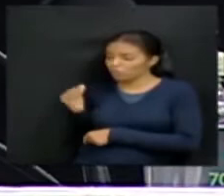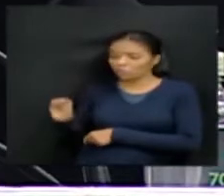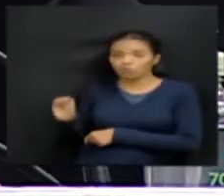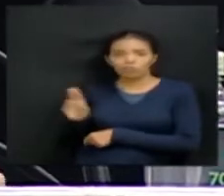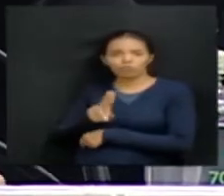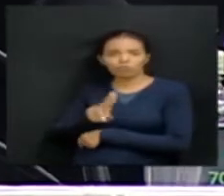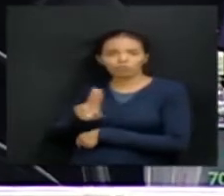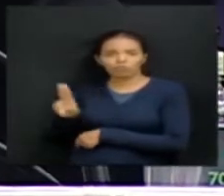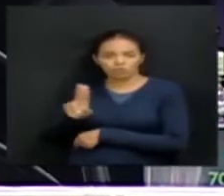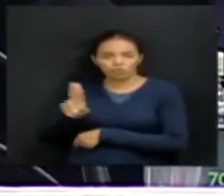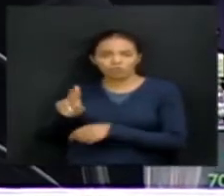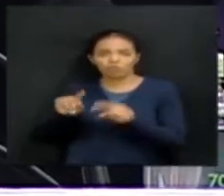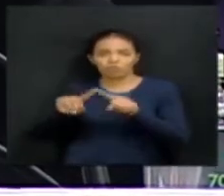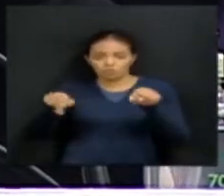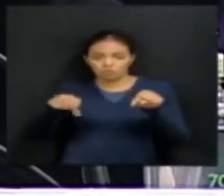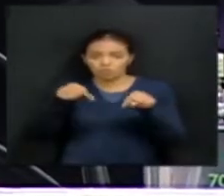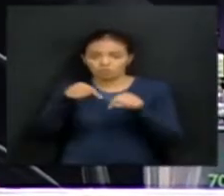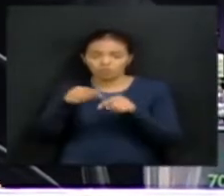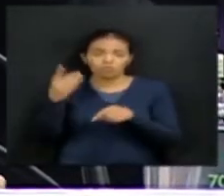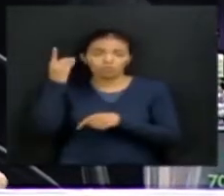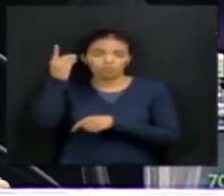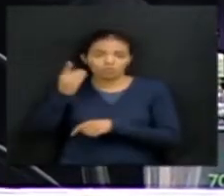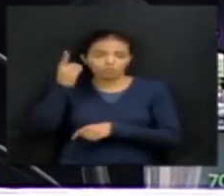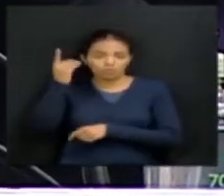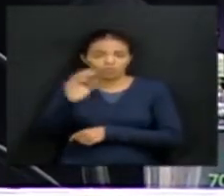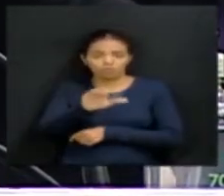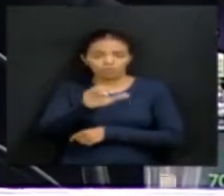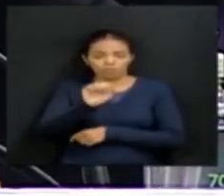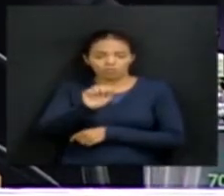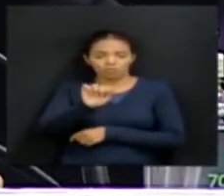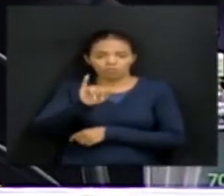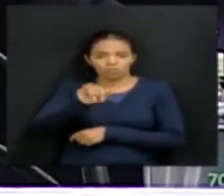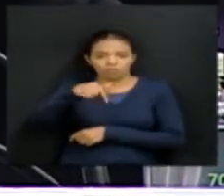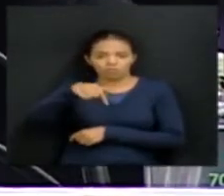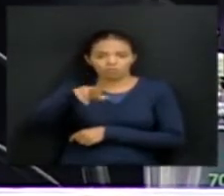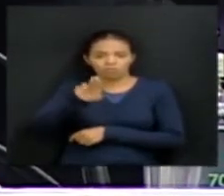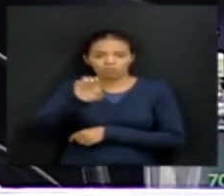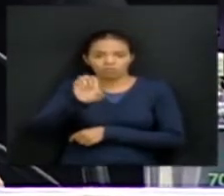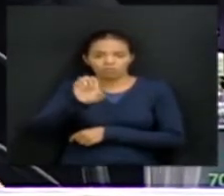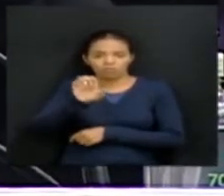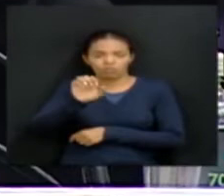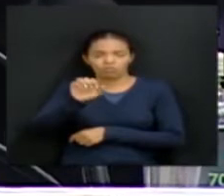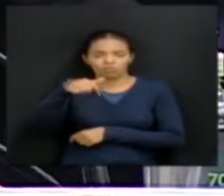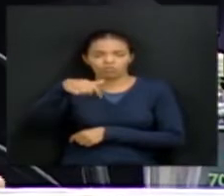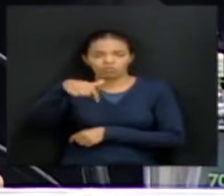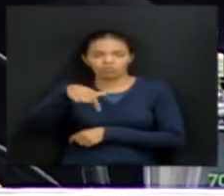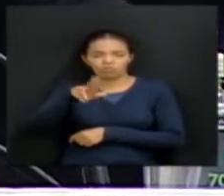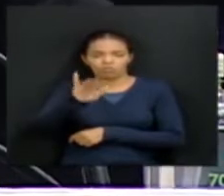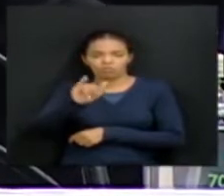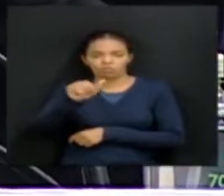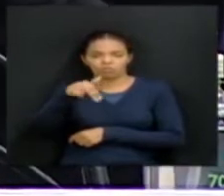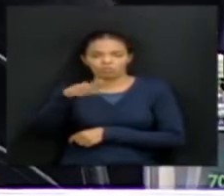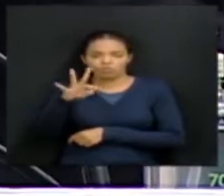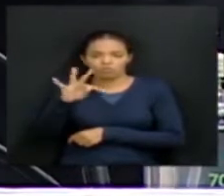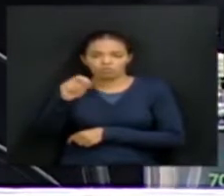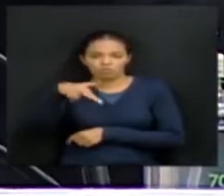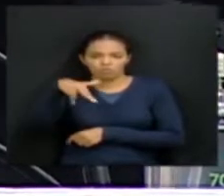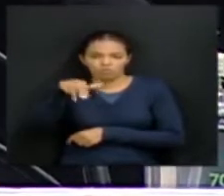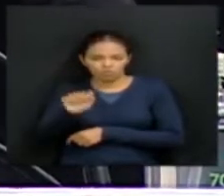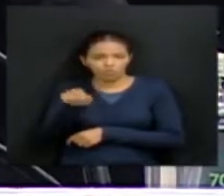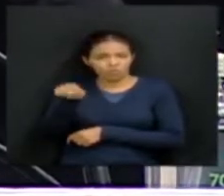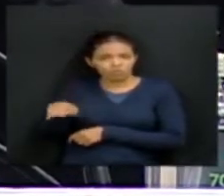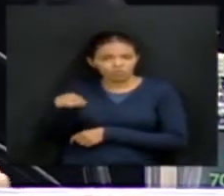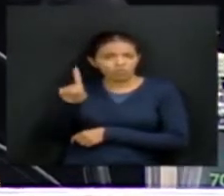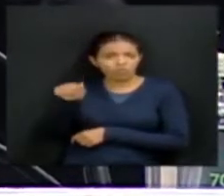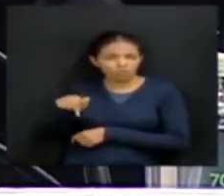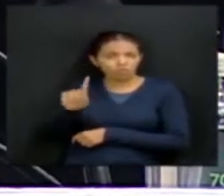denominá-la sala Deputado caíto Quintana aquele que foi líder da bancada do PMDB dura tantos anos não foi a